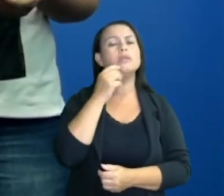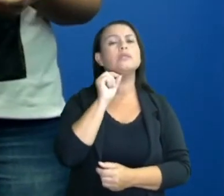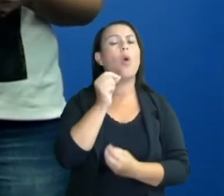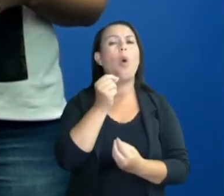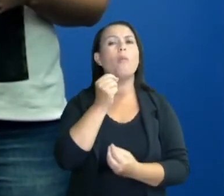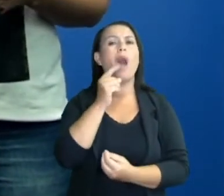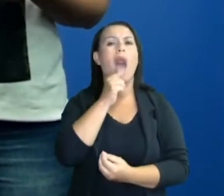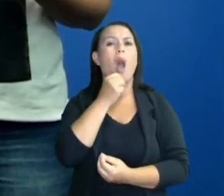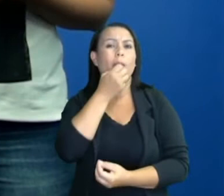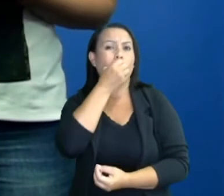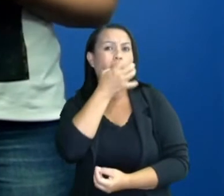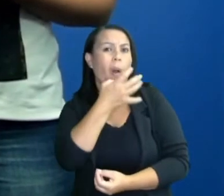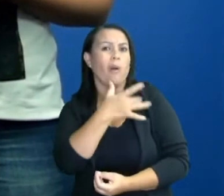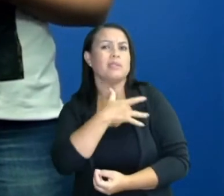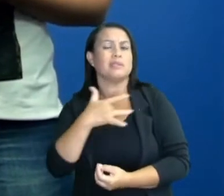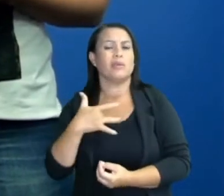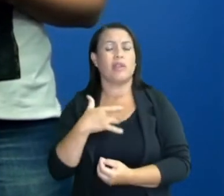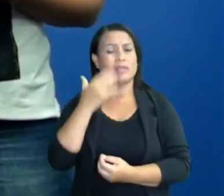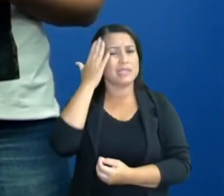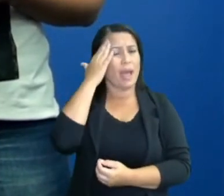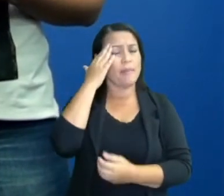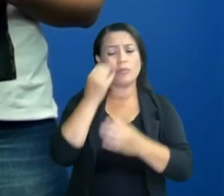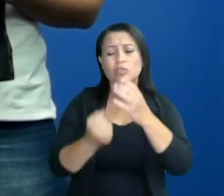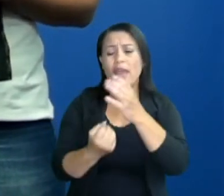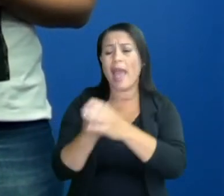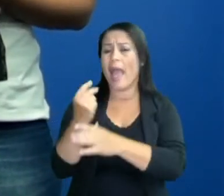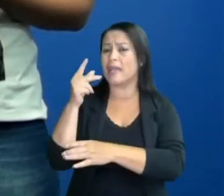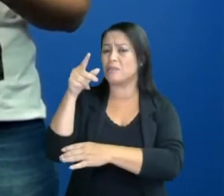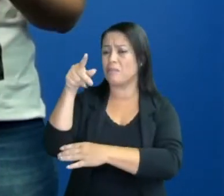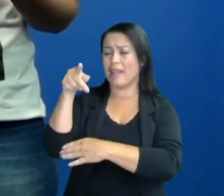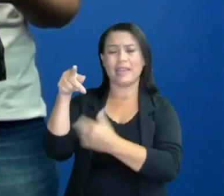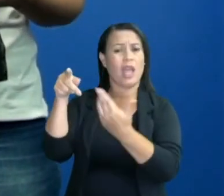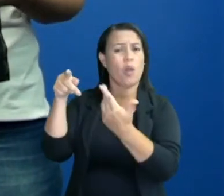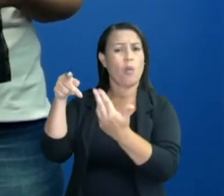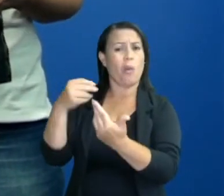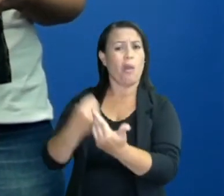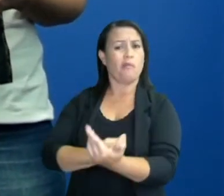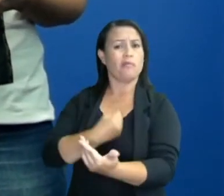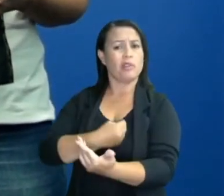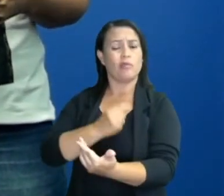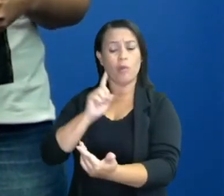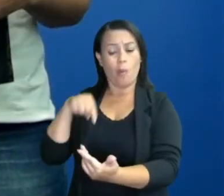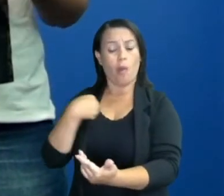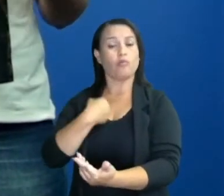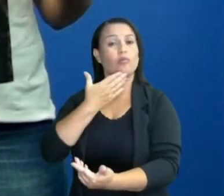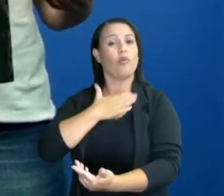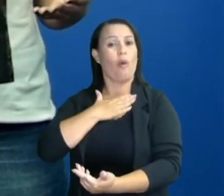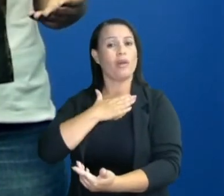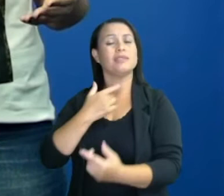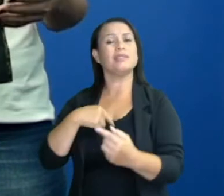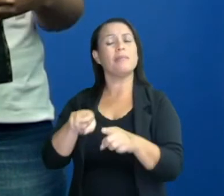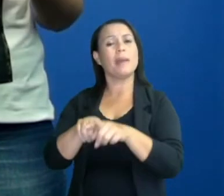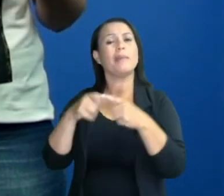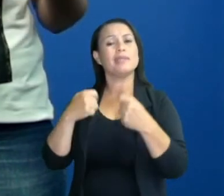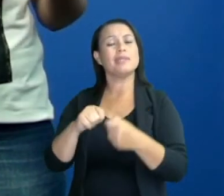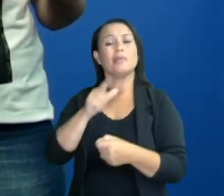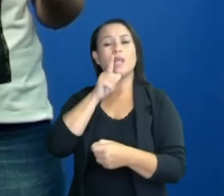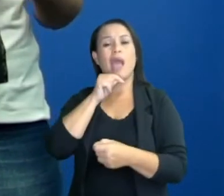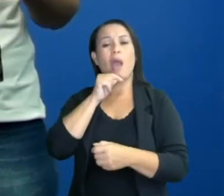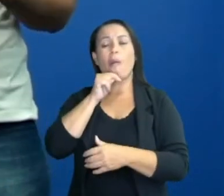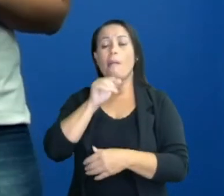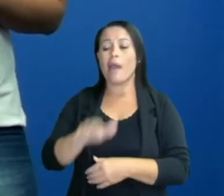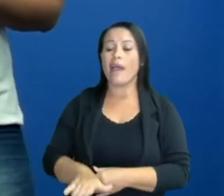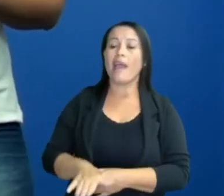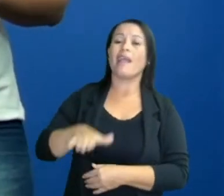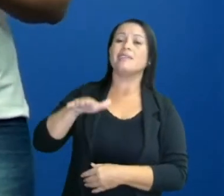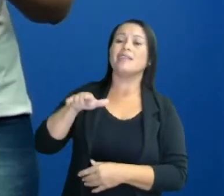sabemos que as plantas são seres vivos e como Nós seres humanos elas precisam de água para crescer e